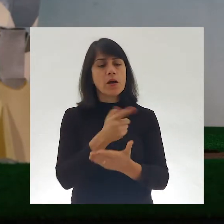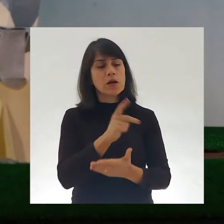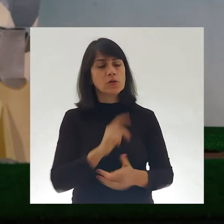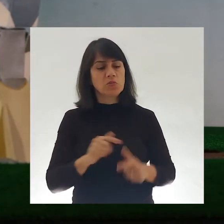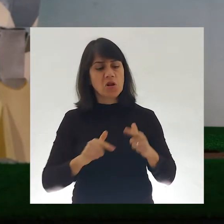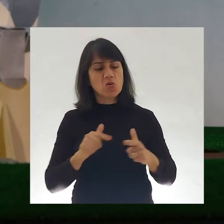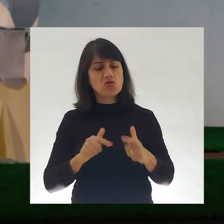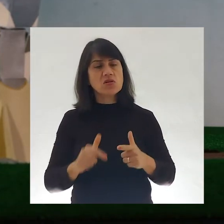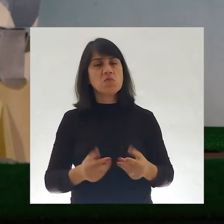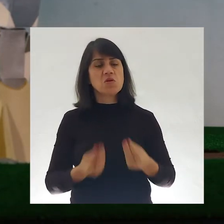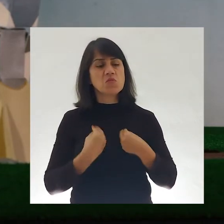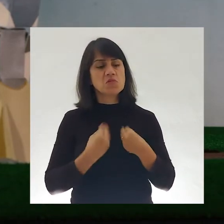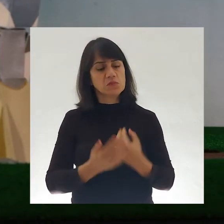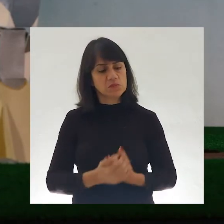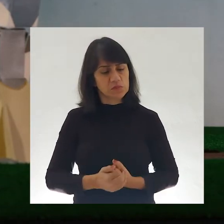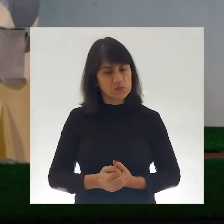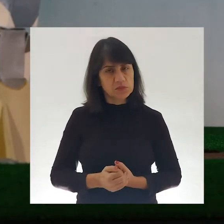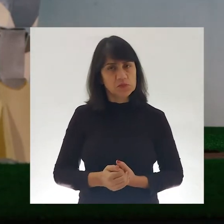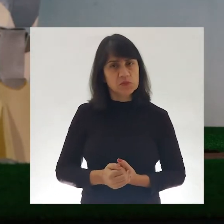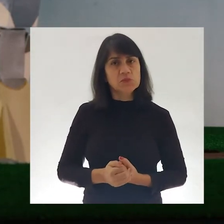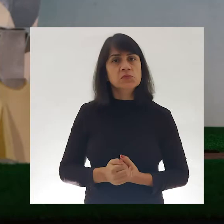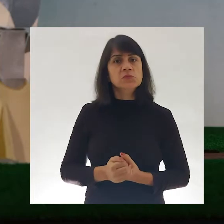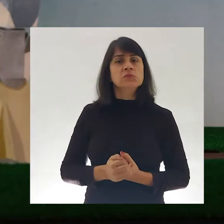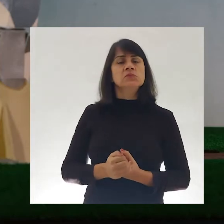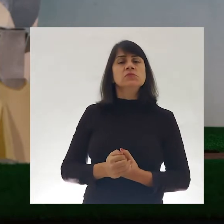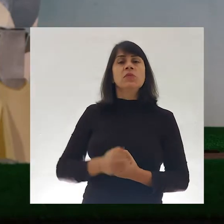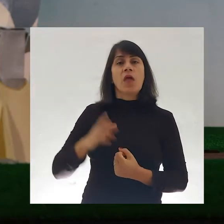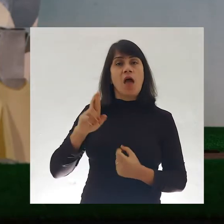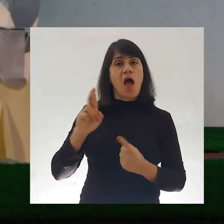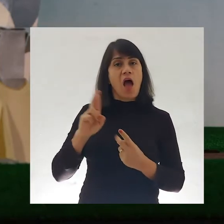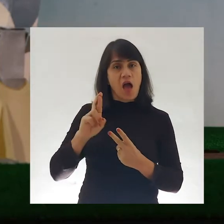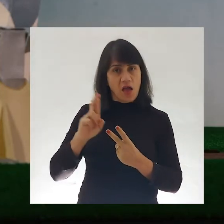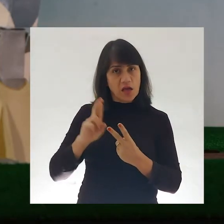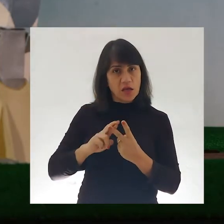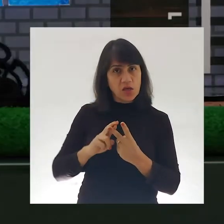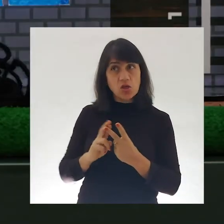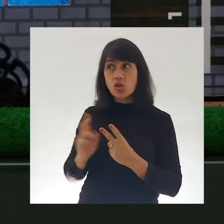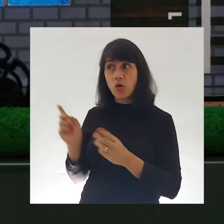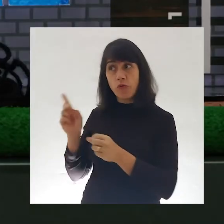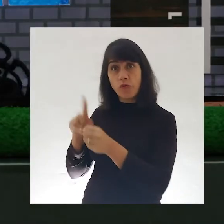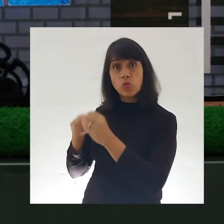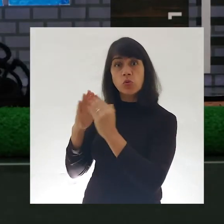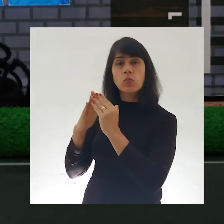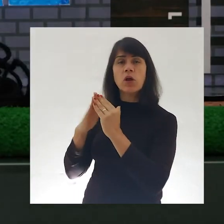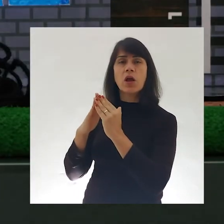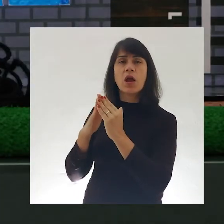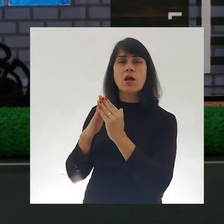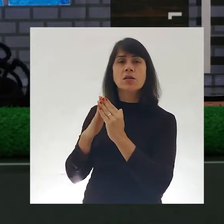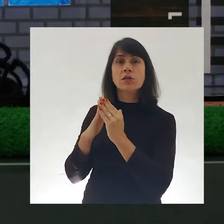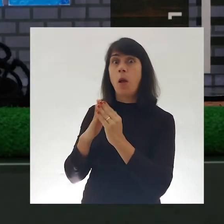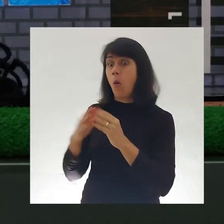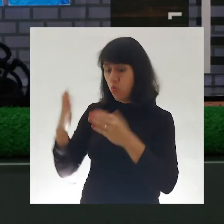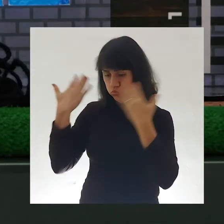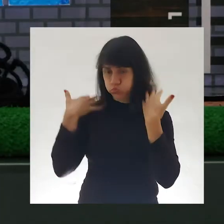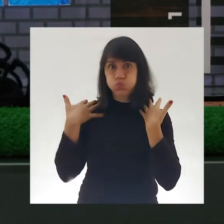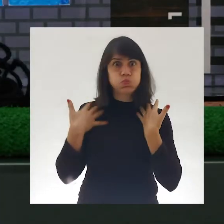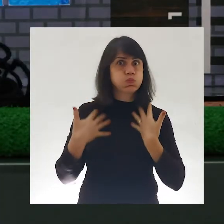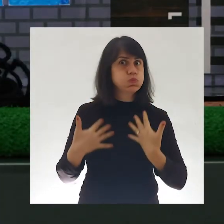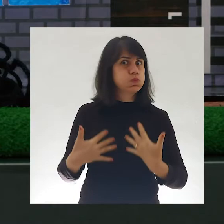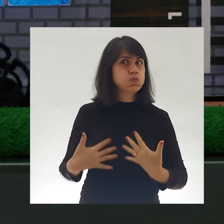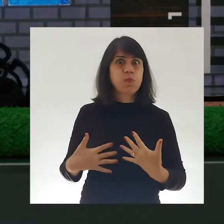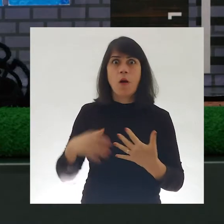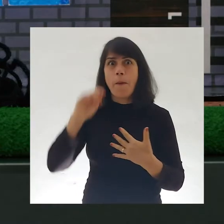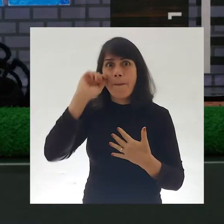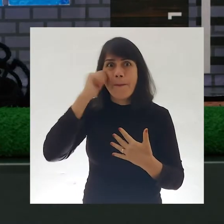pelos serviços prestados." Então Raícha voltou para casa, mas estava coberta de